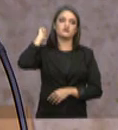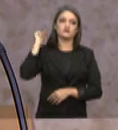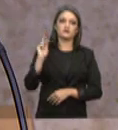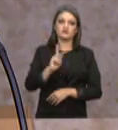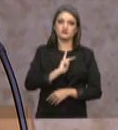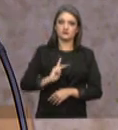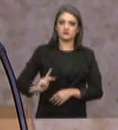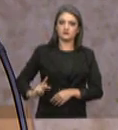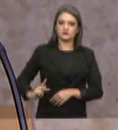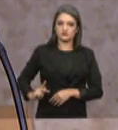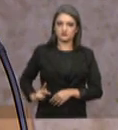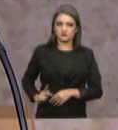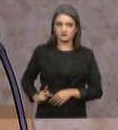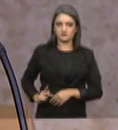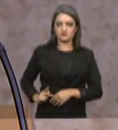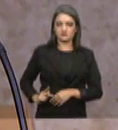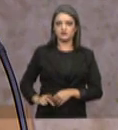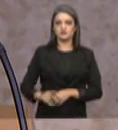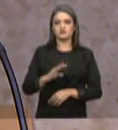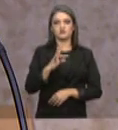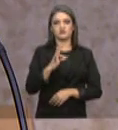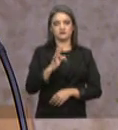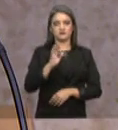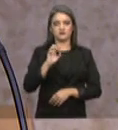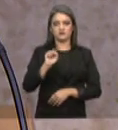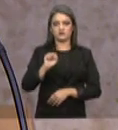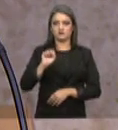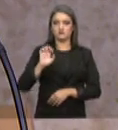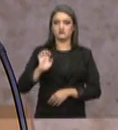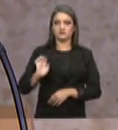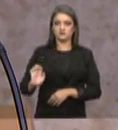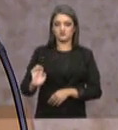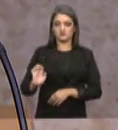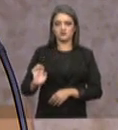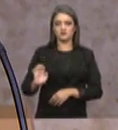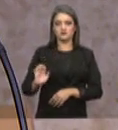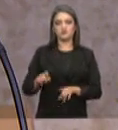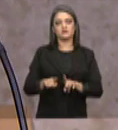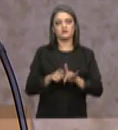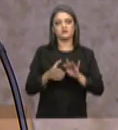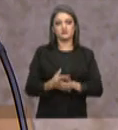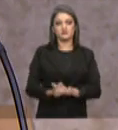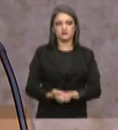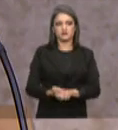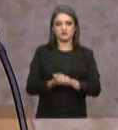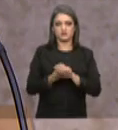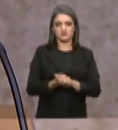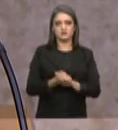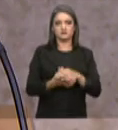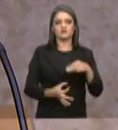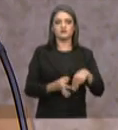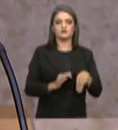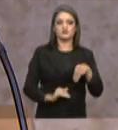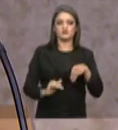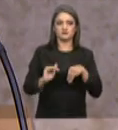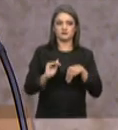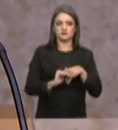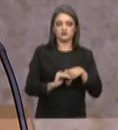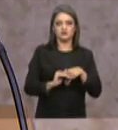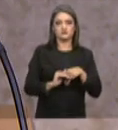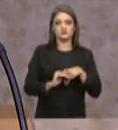também do Tribunal Superior Eleitoral na pessoa de quem cumprimento os ministros